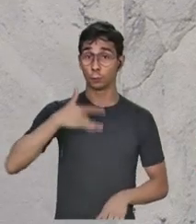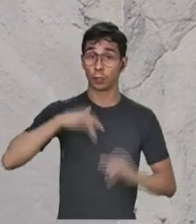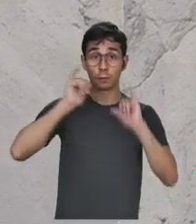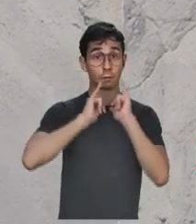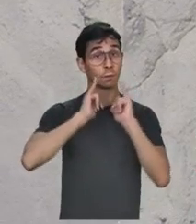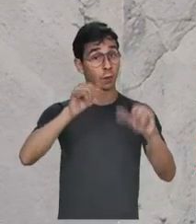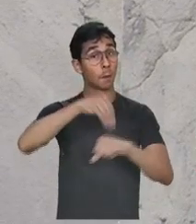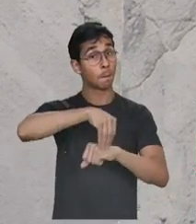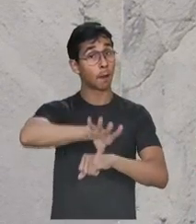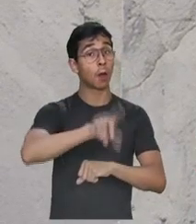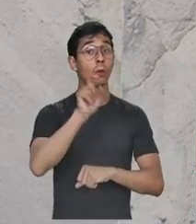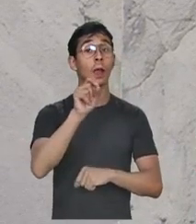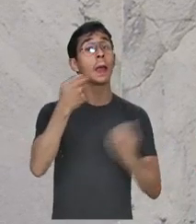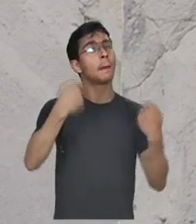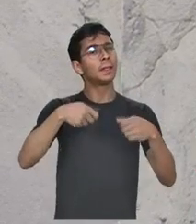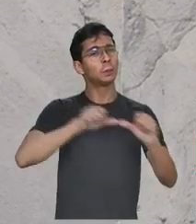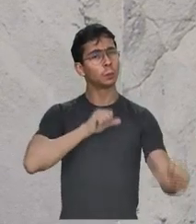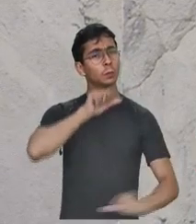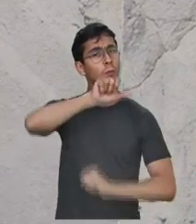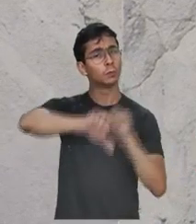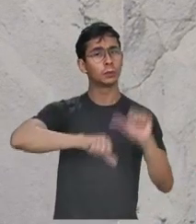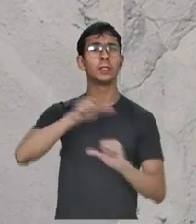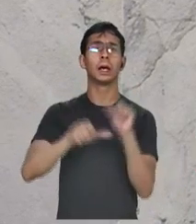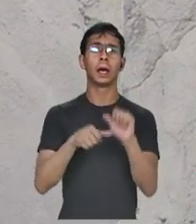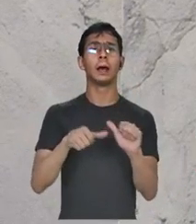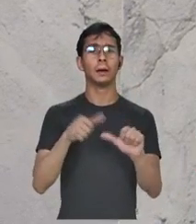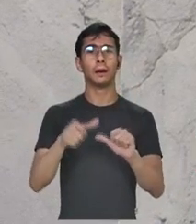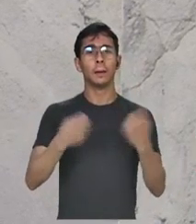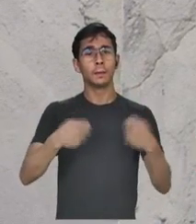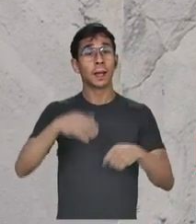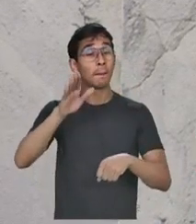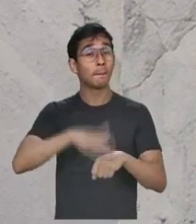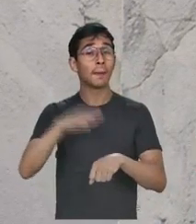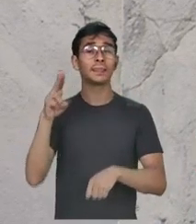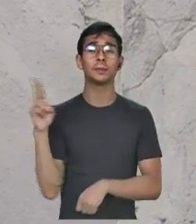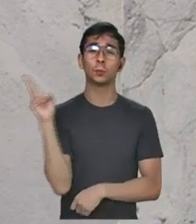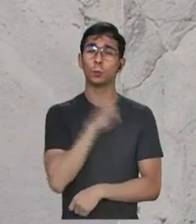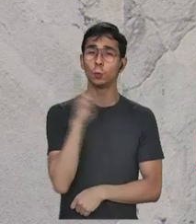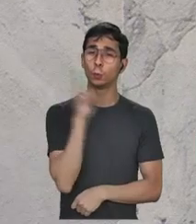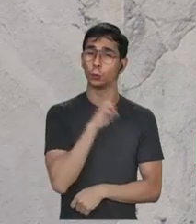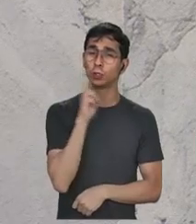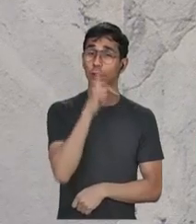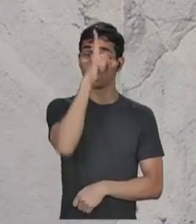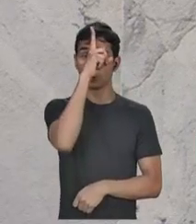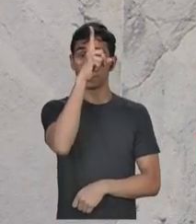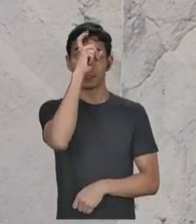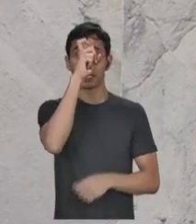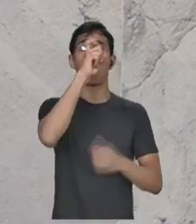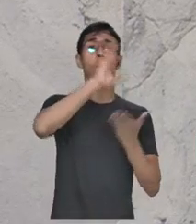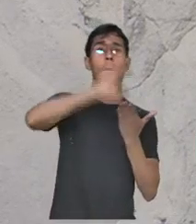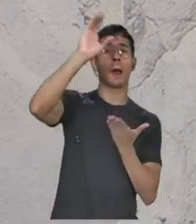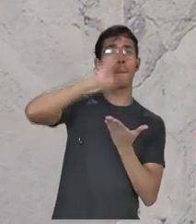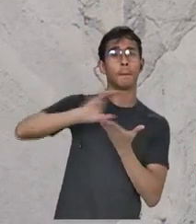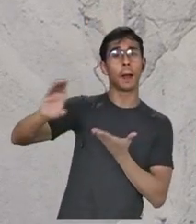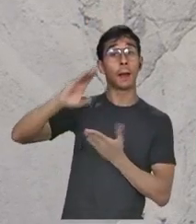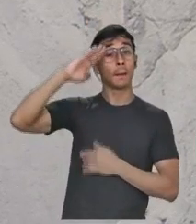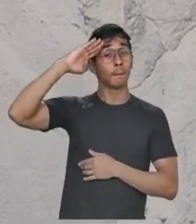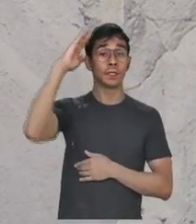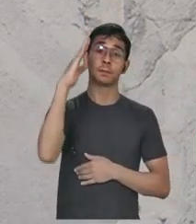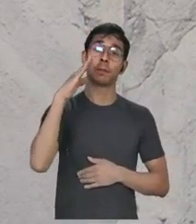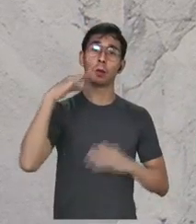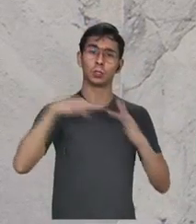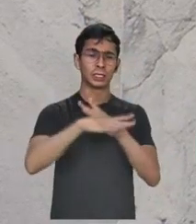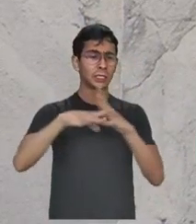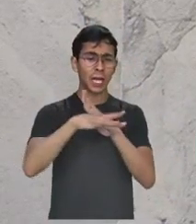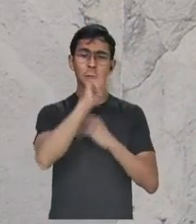revejam e re equipe o máximo com o máximo de urgência possíveis nos hospitais principalmente na o grego na cidade todos